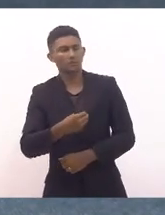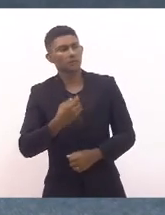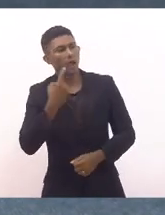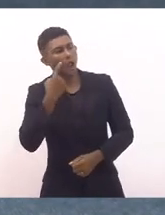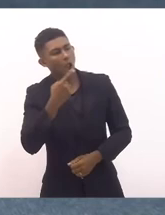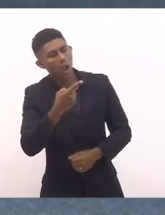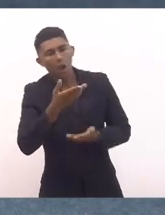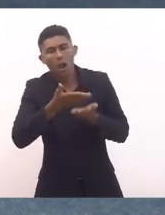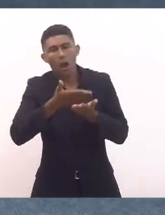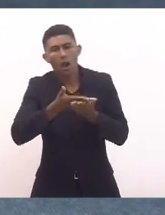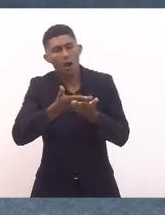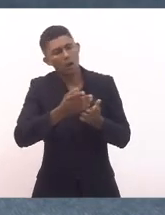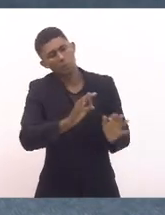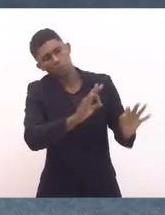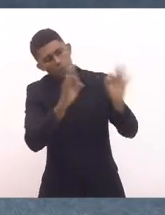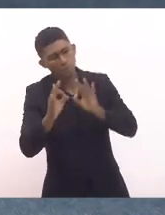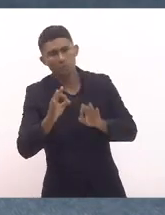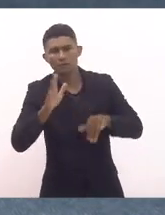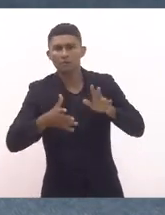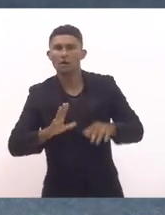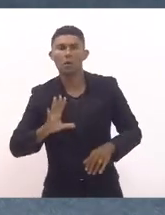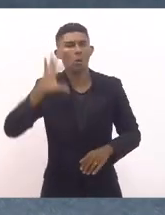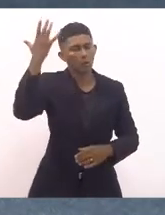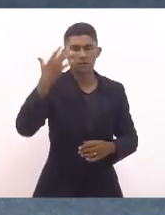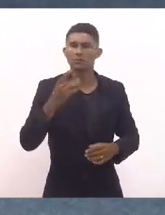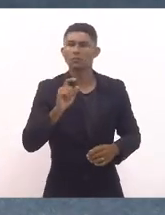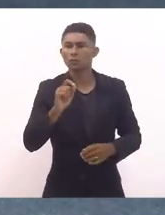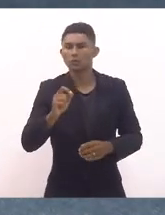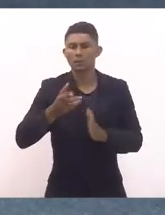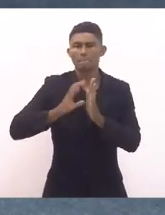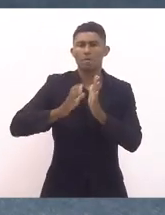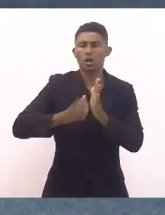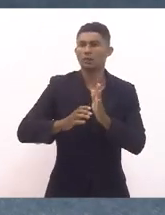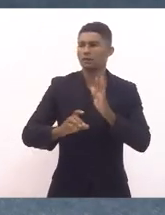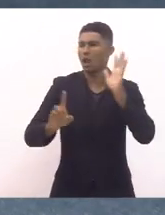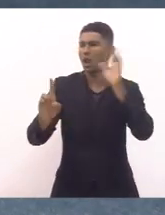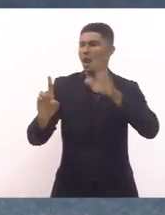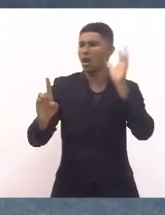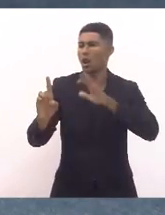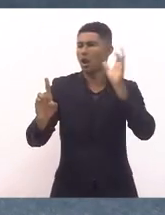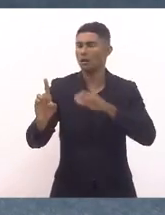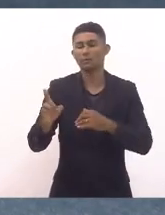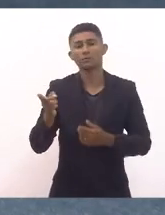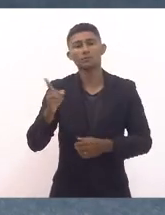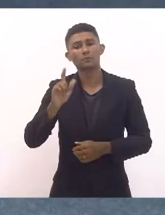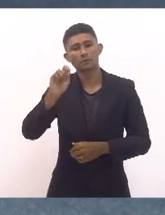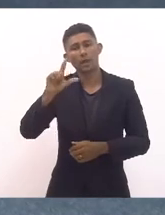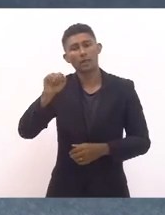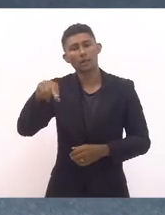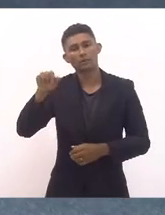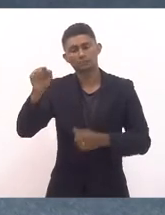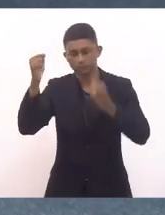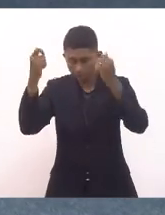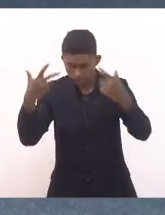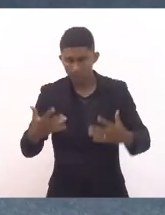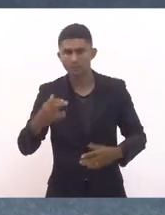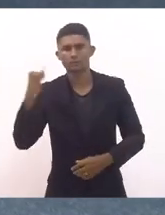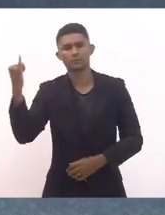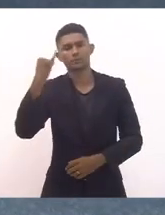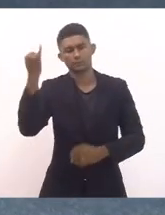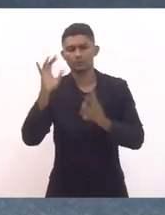conseguia acompanhar, muitas vezes, muitos casos de doutrinação ideológica. Então, o que a deputada Lana está dizendo é fundamental para que as famílias possam se